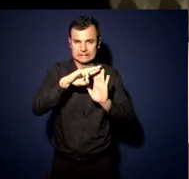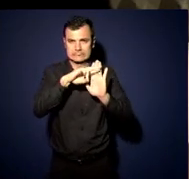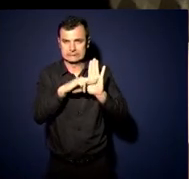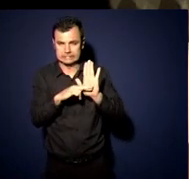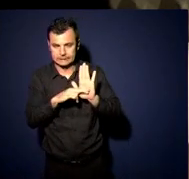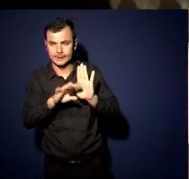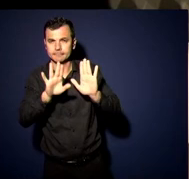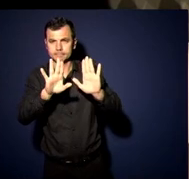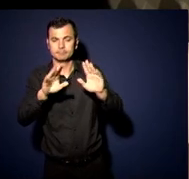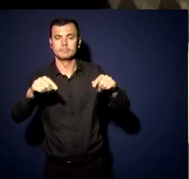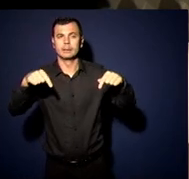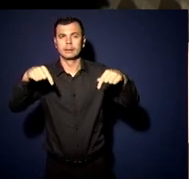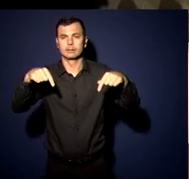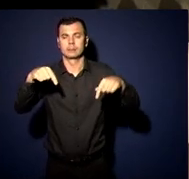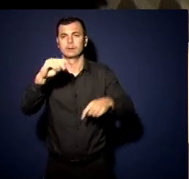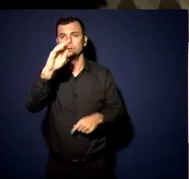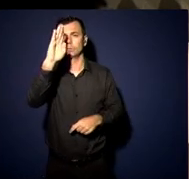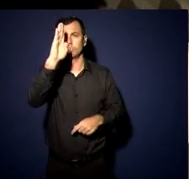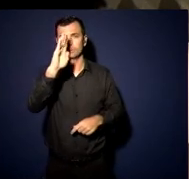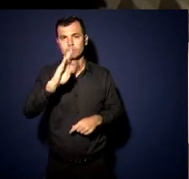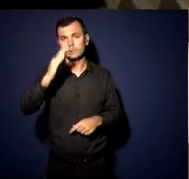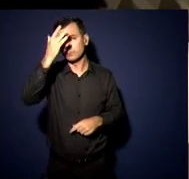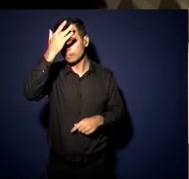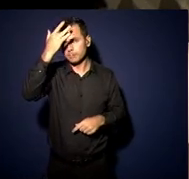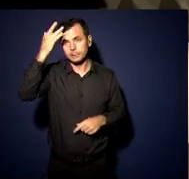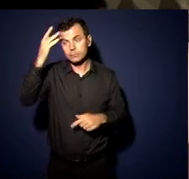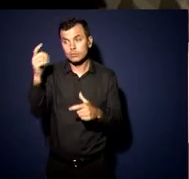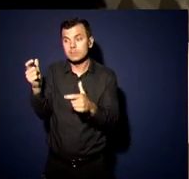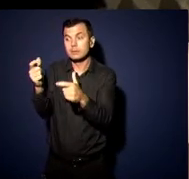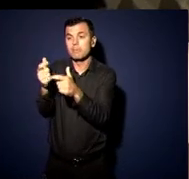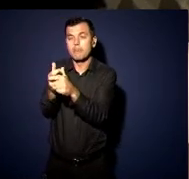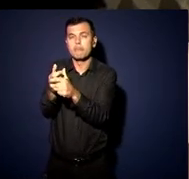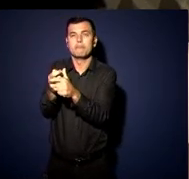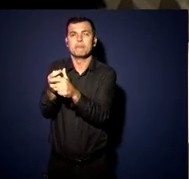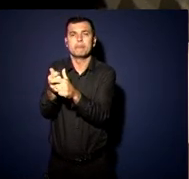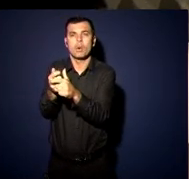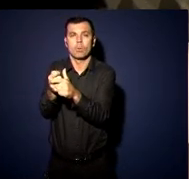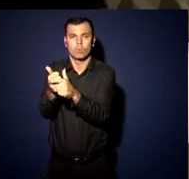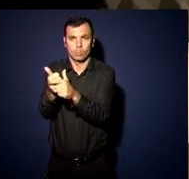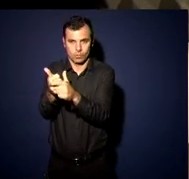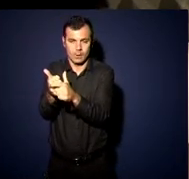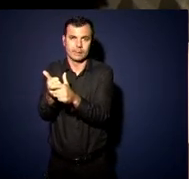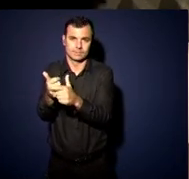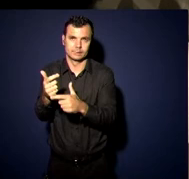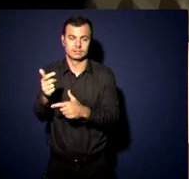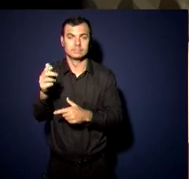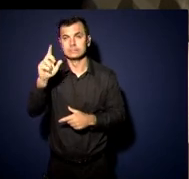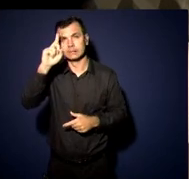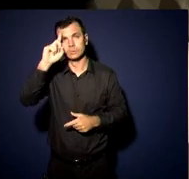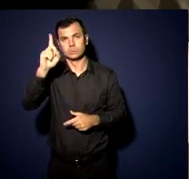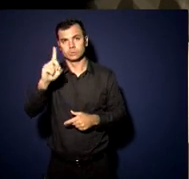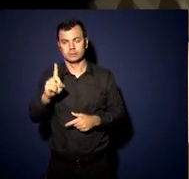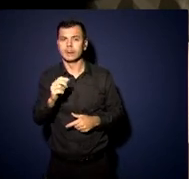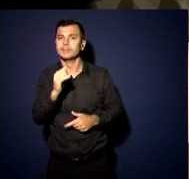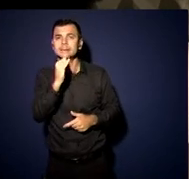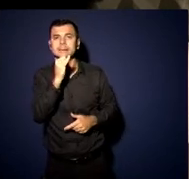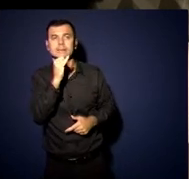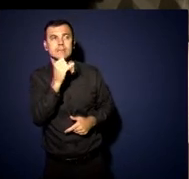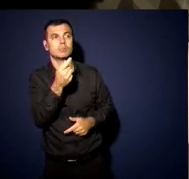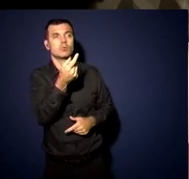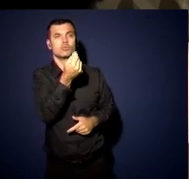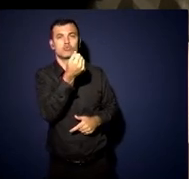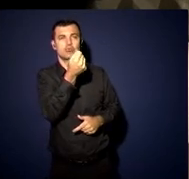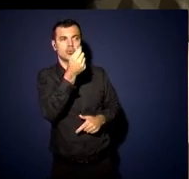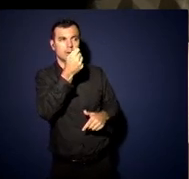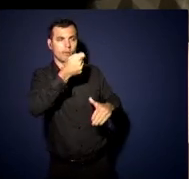no Brasil poucas pessoas sabem a gente não tem a possibilidade de transferir a custódia dos nossos